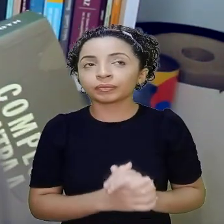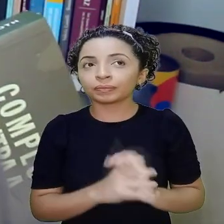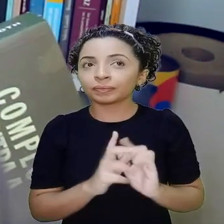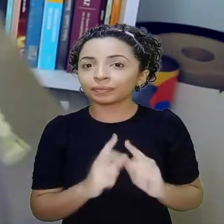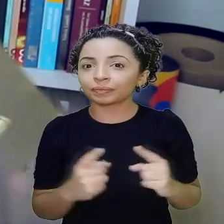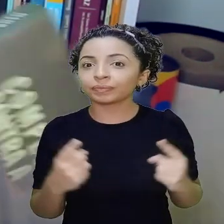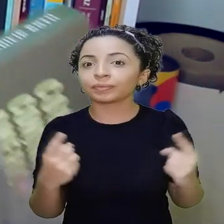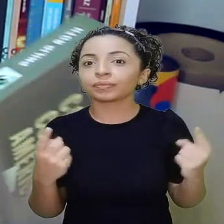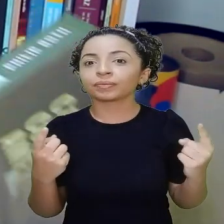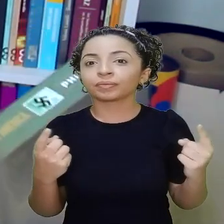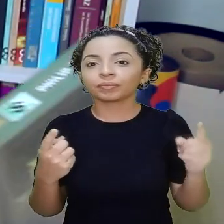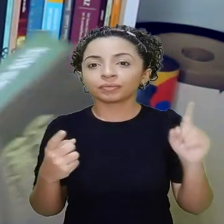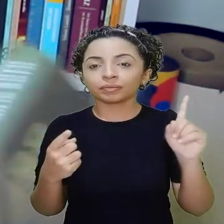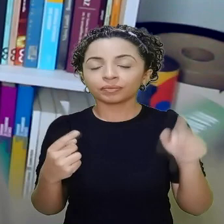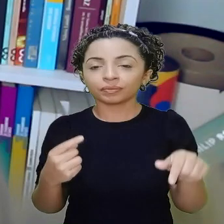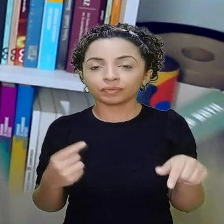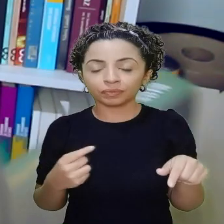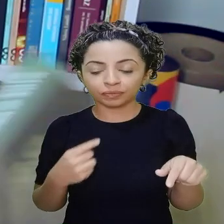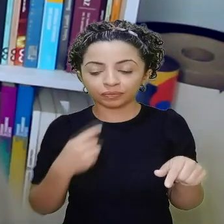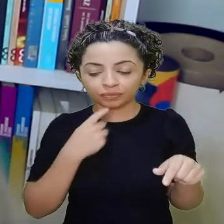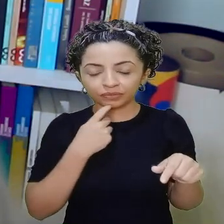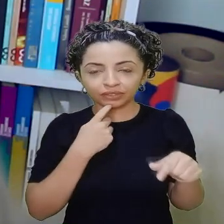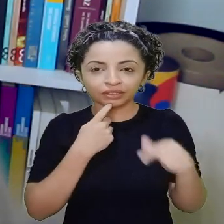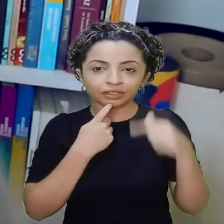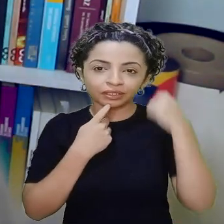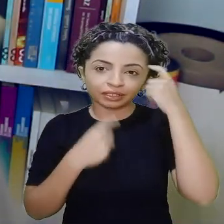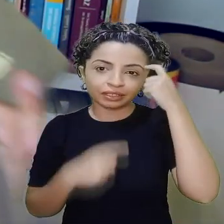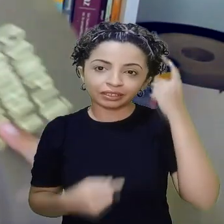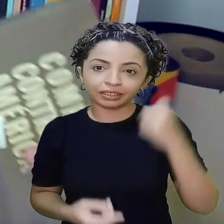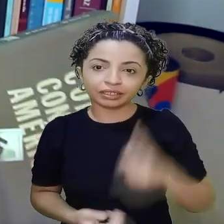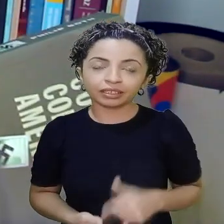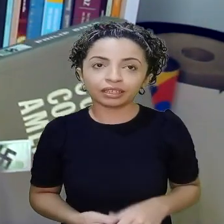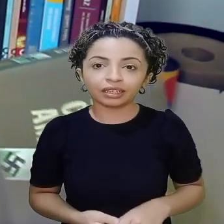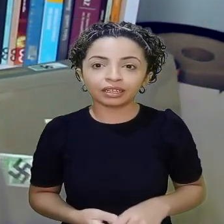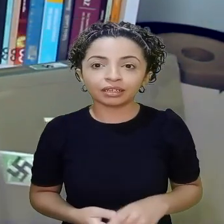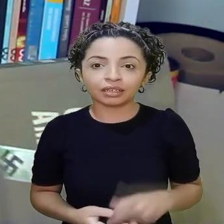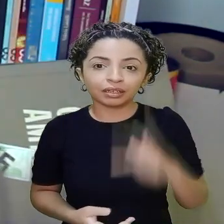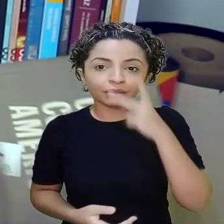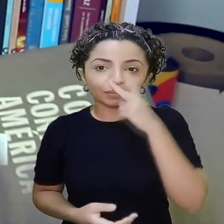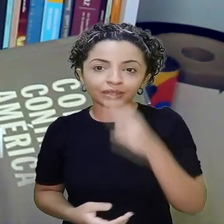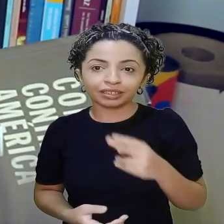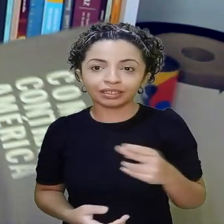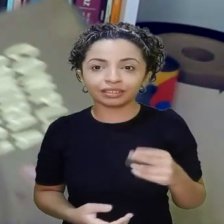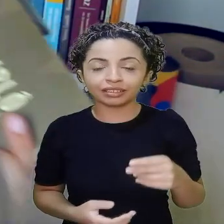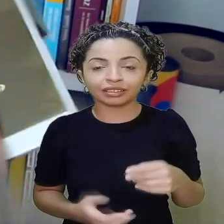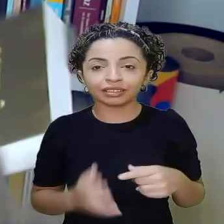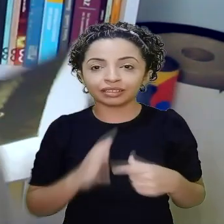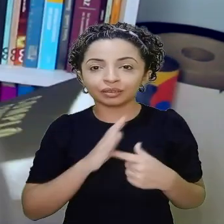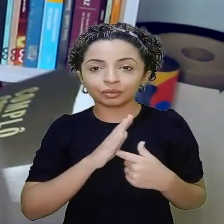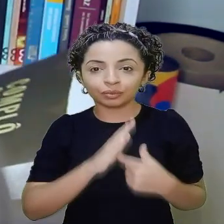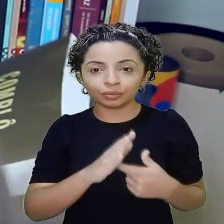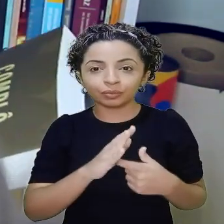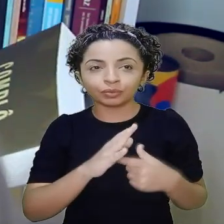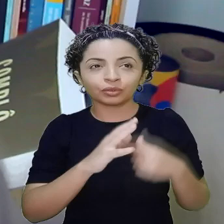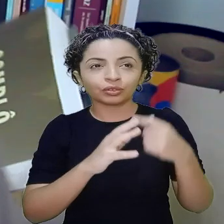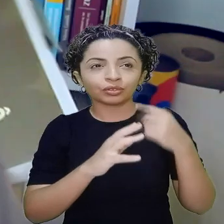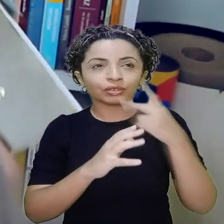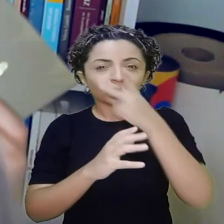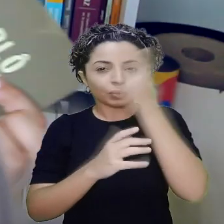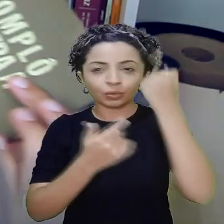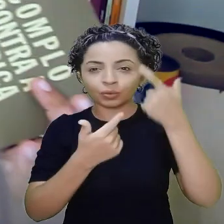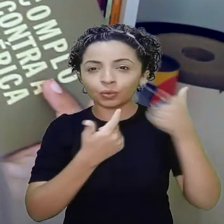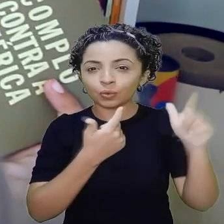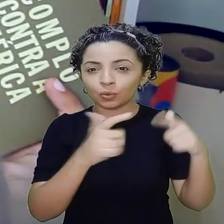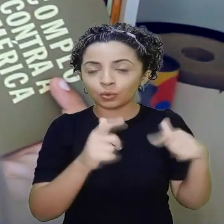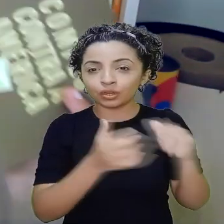político, ele é um escritor muito político, né? Mas aqui eu acho que ele